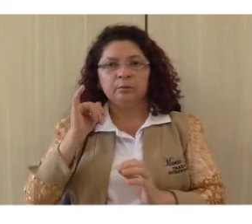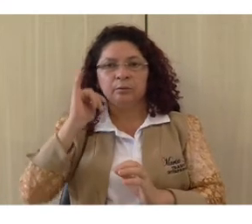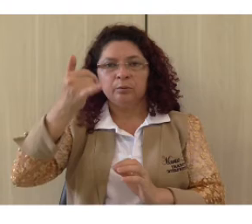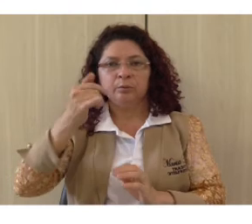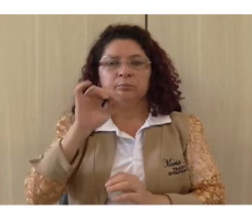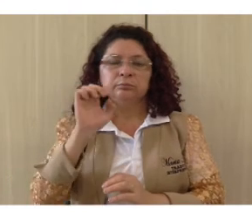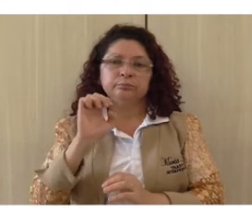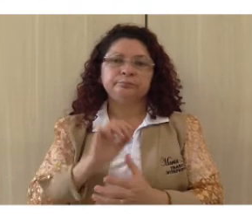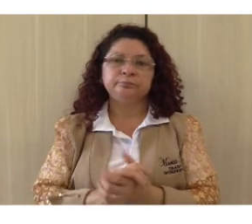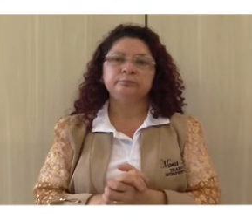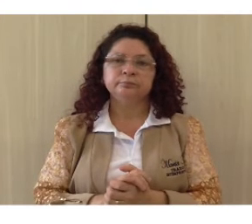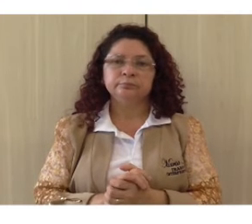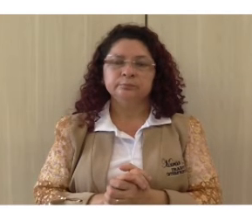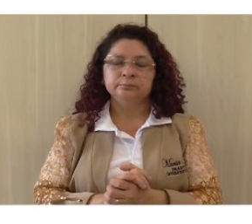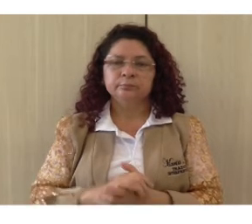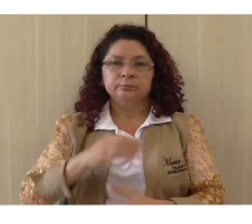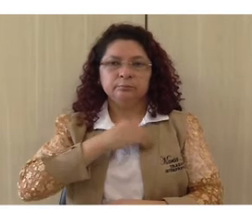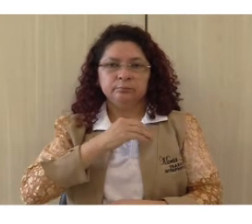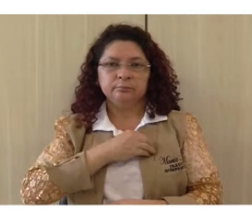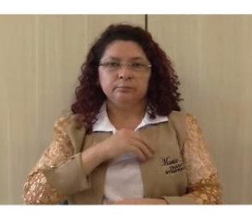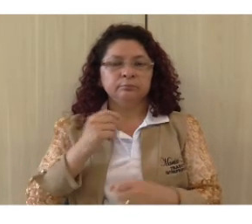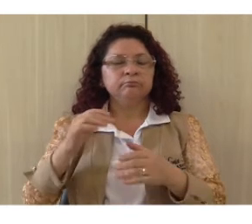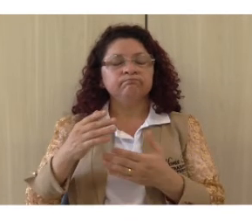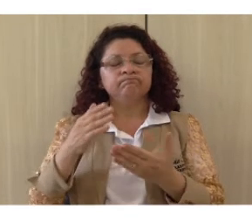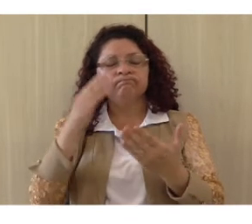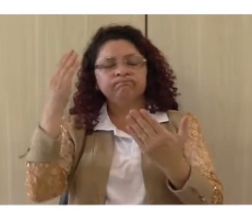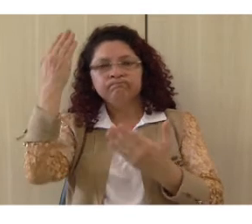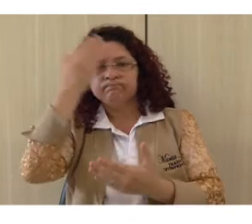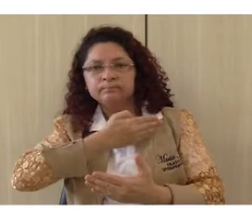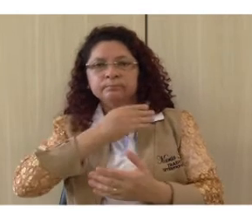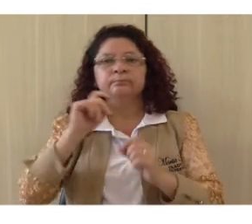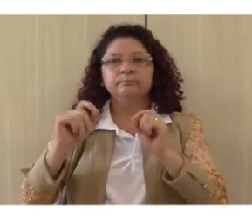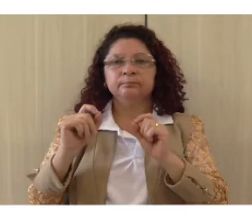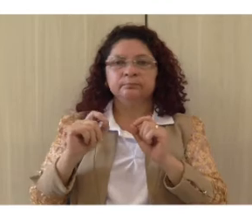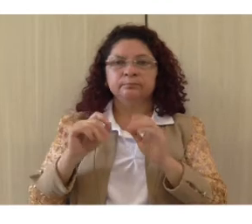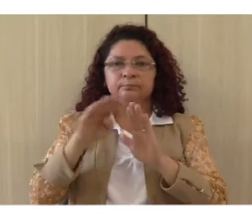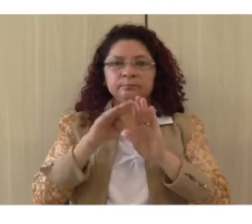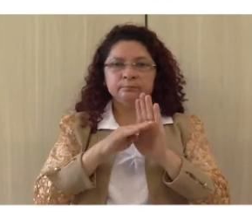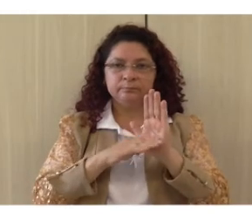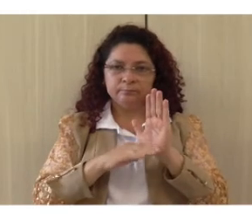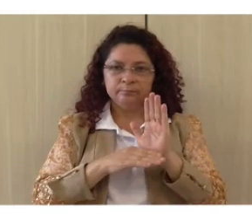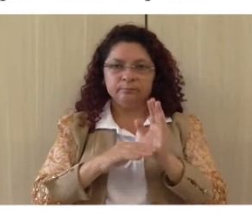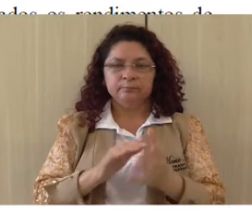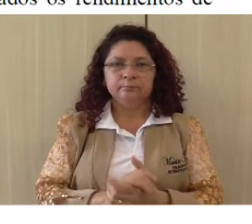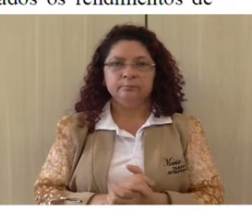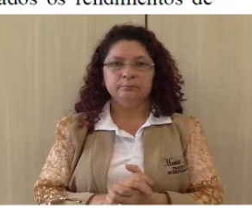renda familiar bruta mensal per capita será apurada de acordo com o seguinte procedimento.